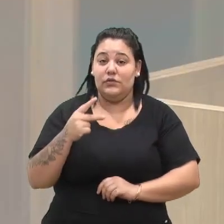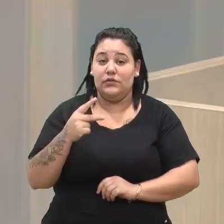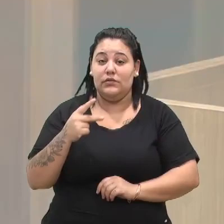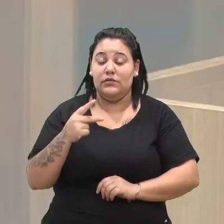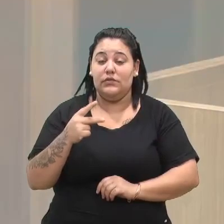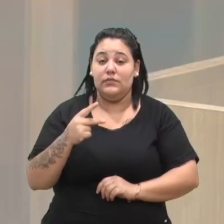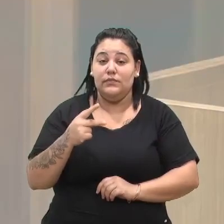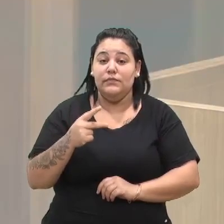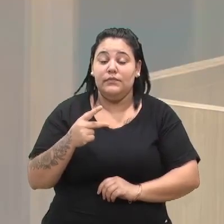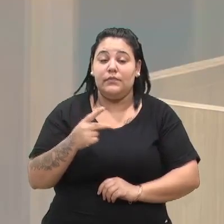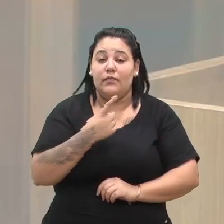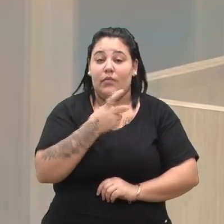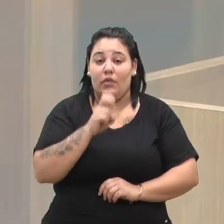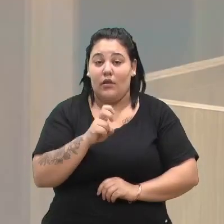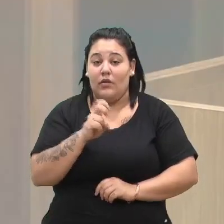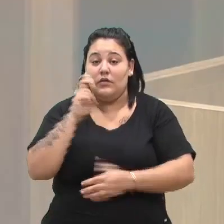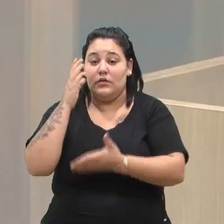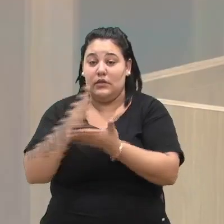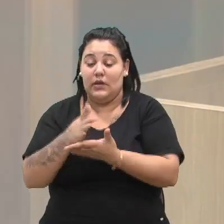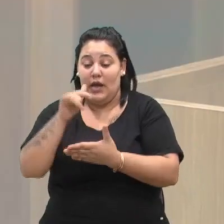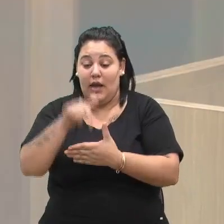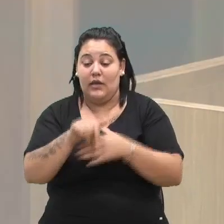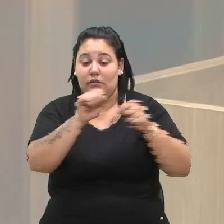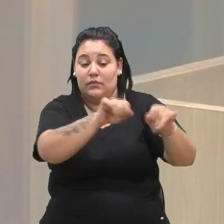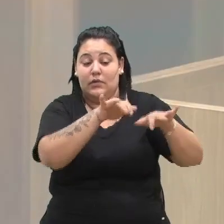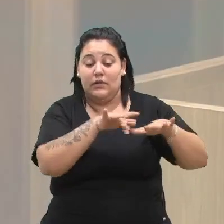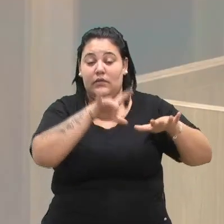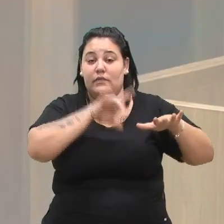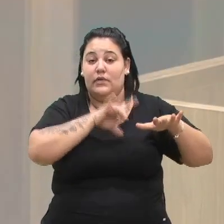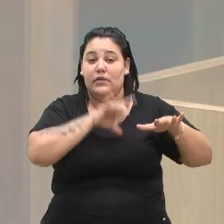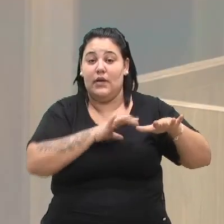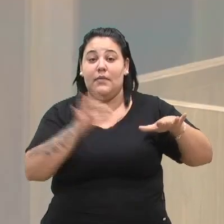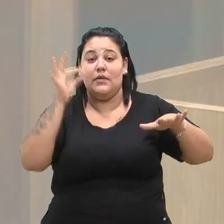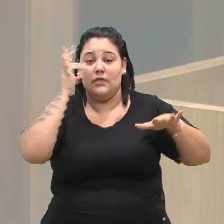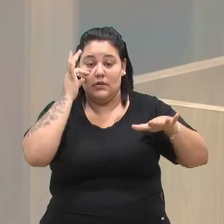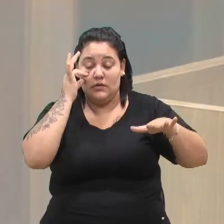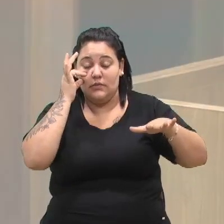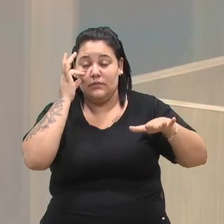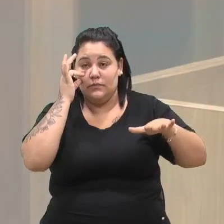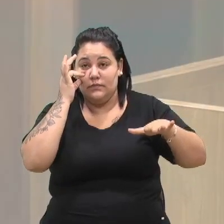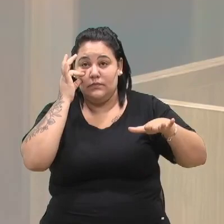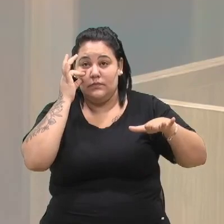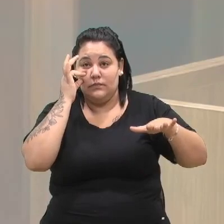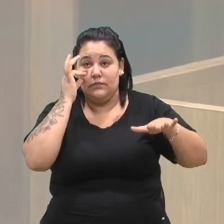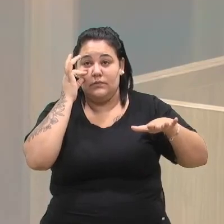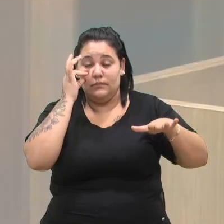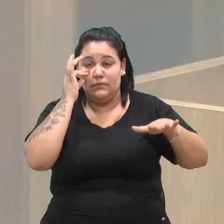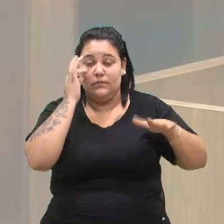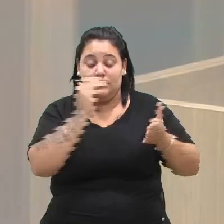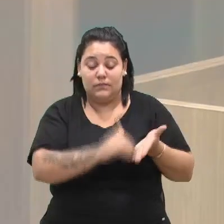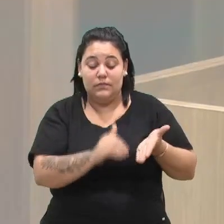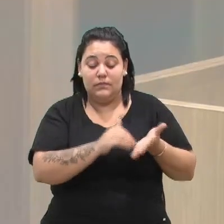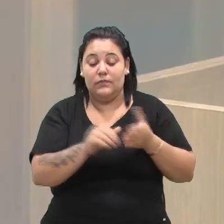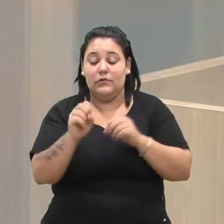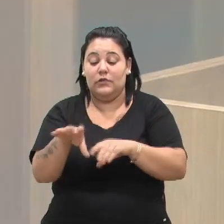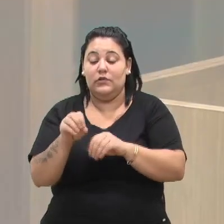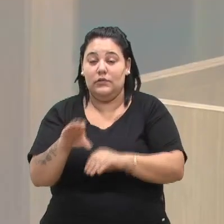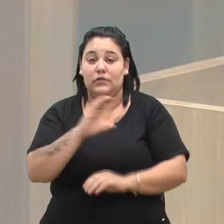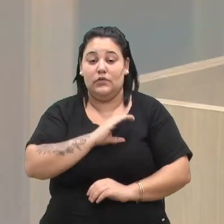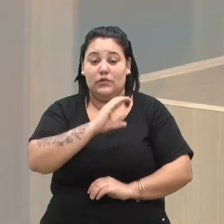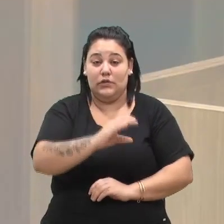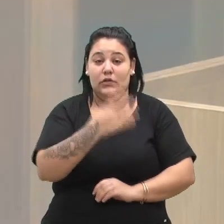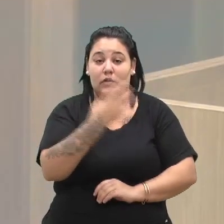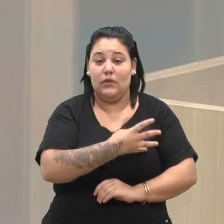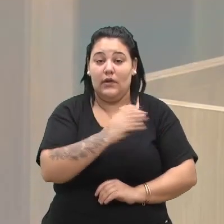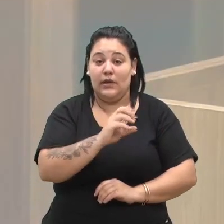no plenário, a gente terá a presença do secretário da Educação, da coordenadora da 4ª